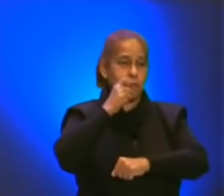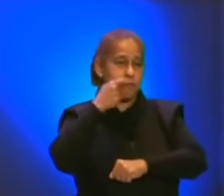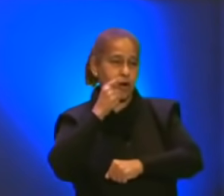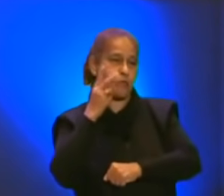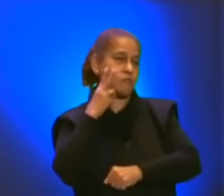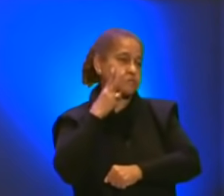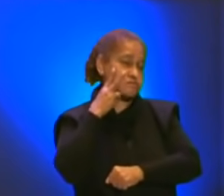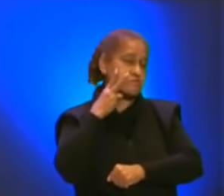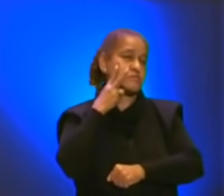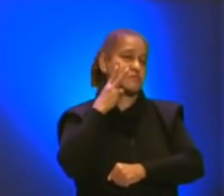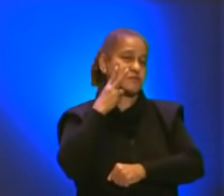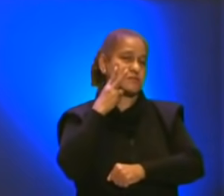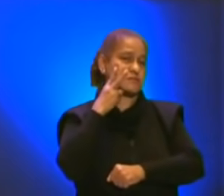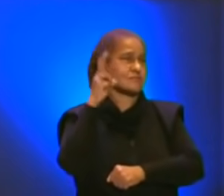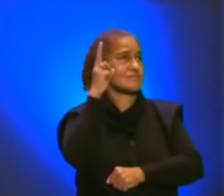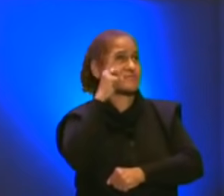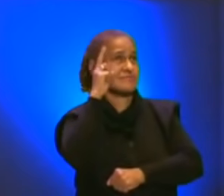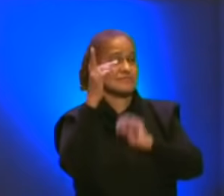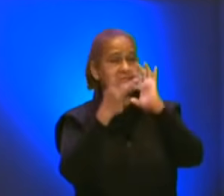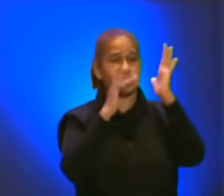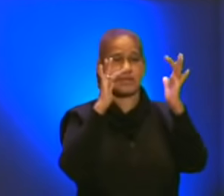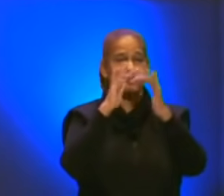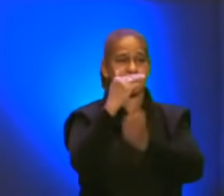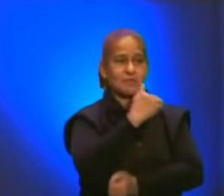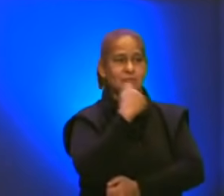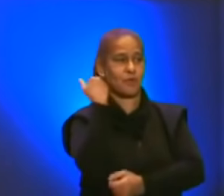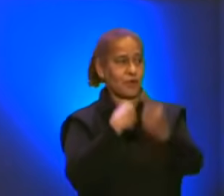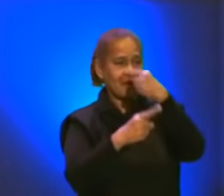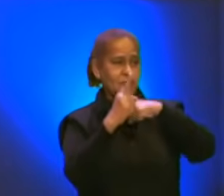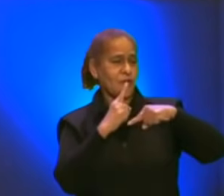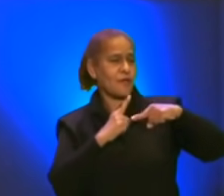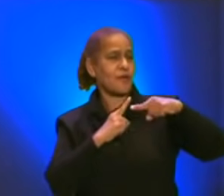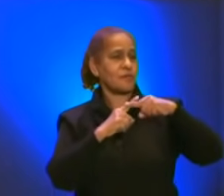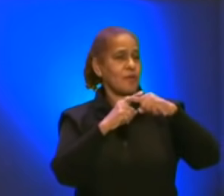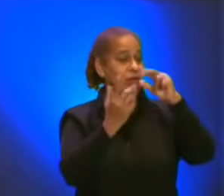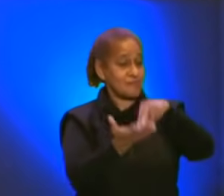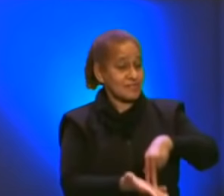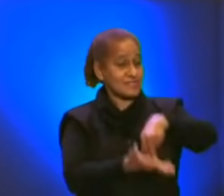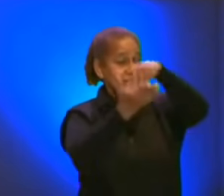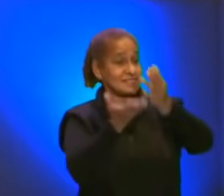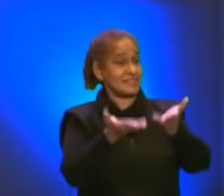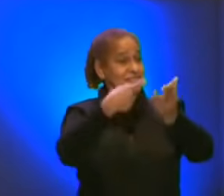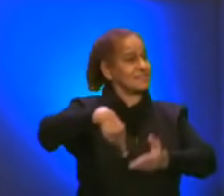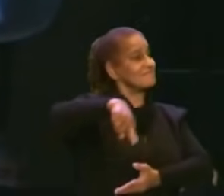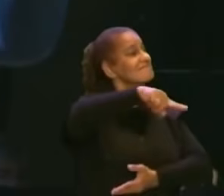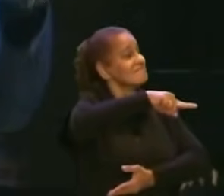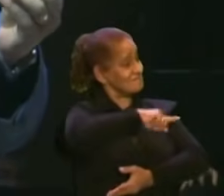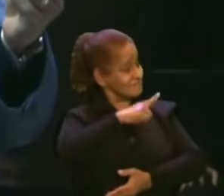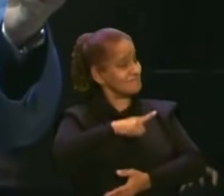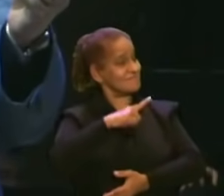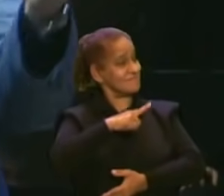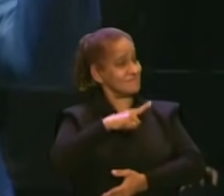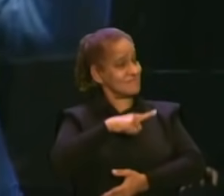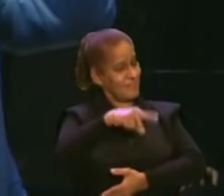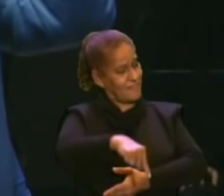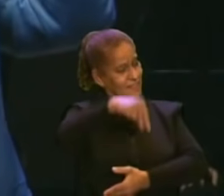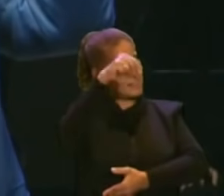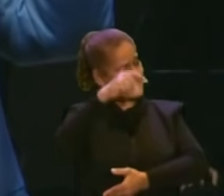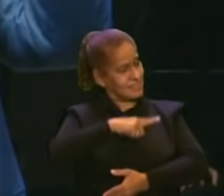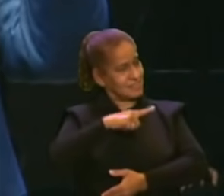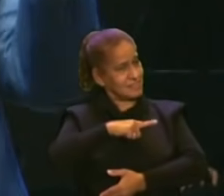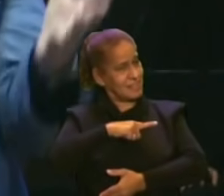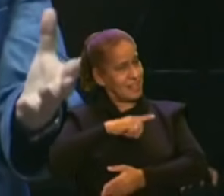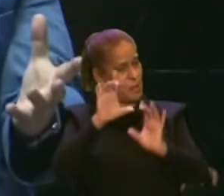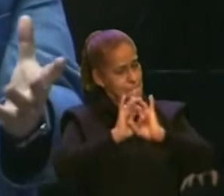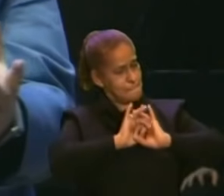vinho, e lembra que Jesus morreu e ressuscitou, para que a gente pudesse ter escolha, para que a gente pudesse